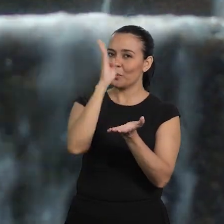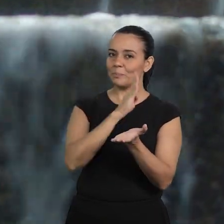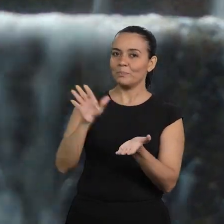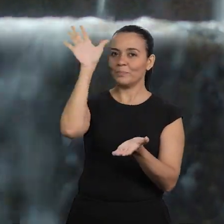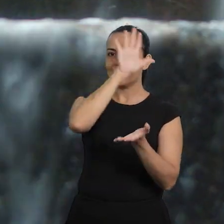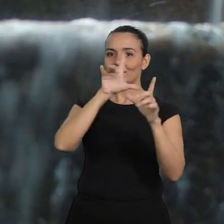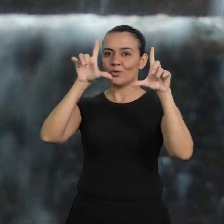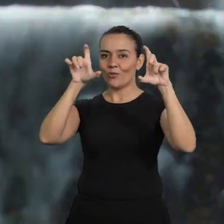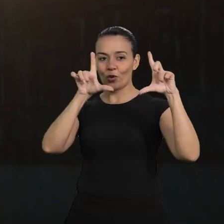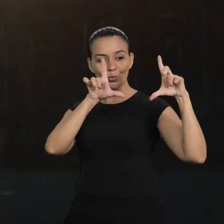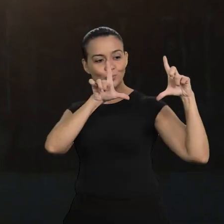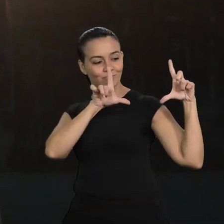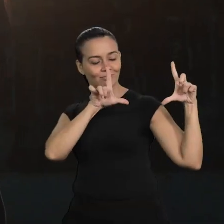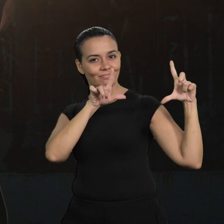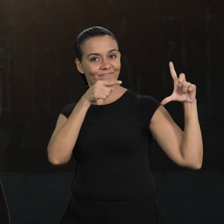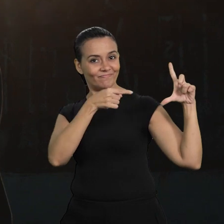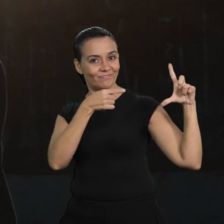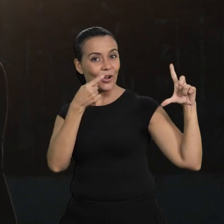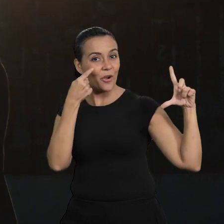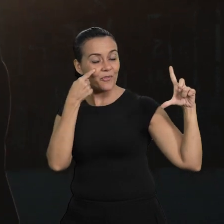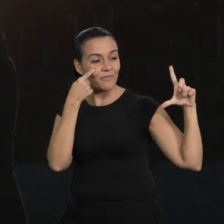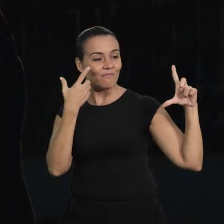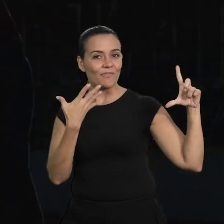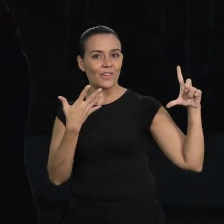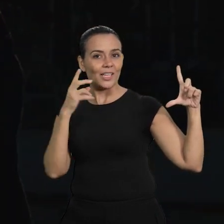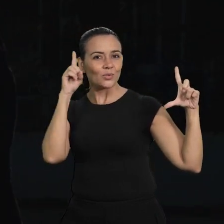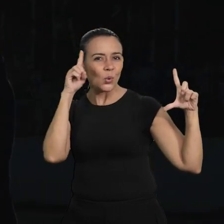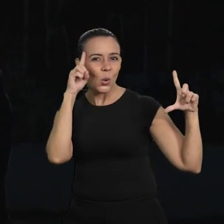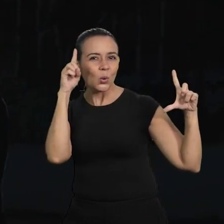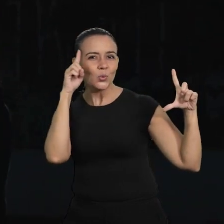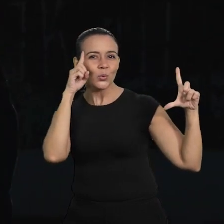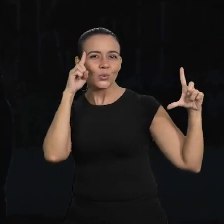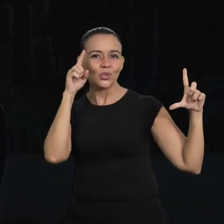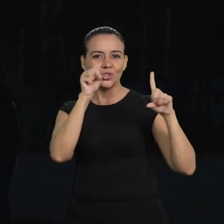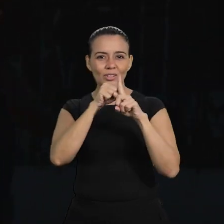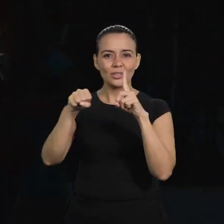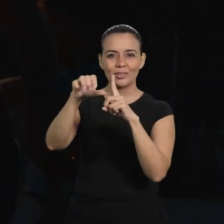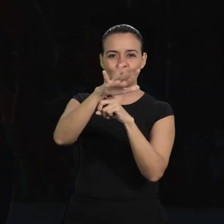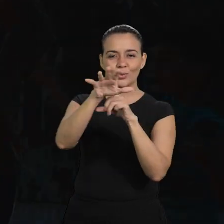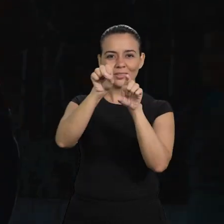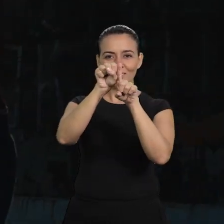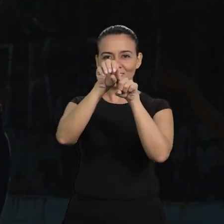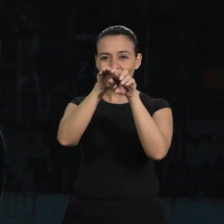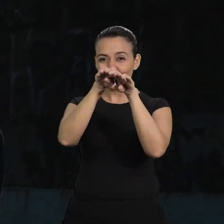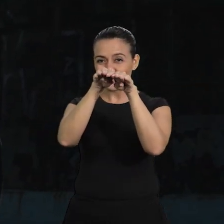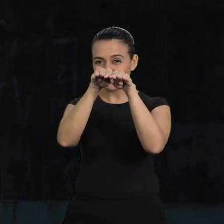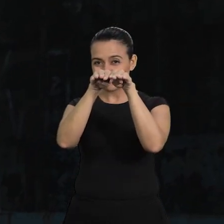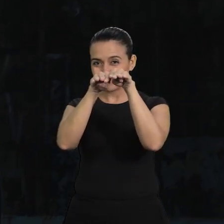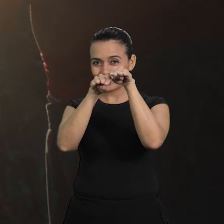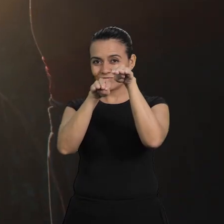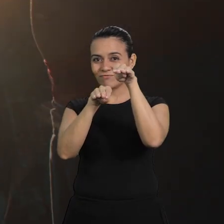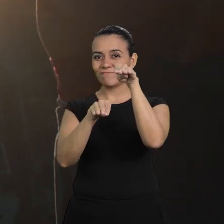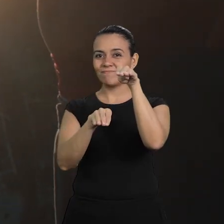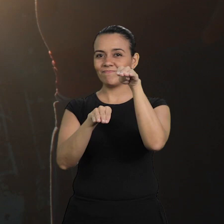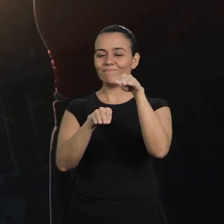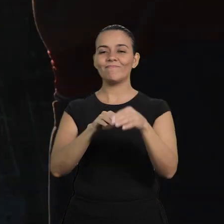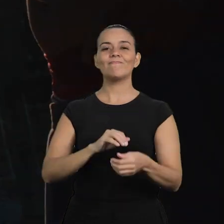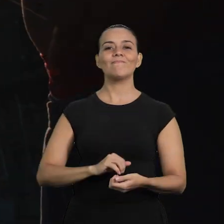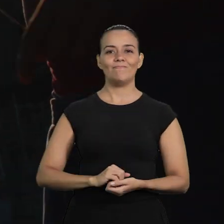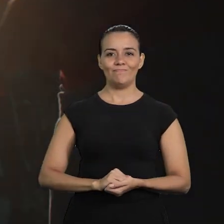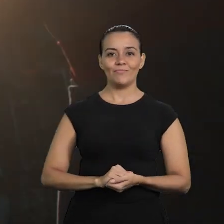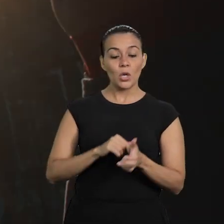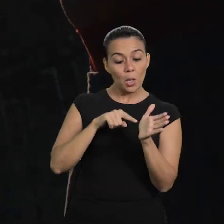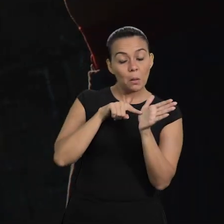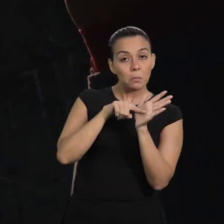vendo aí no dia a dia, a gente convive com essa desigualdade social o tempo todo, né?